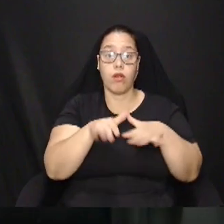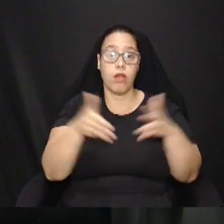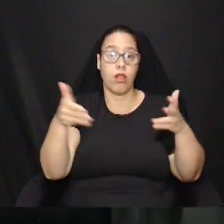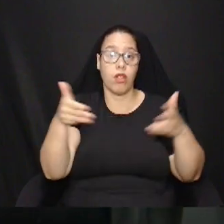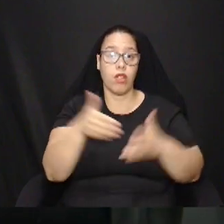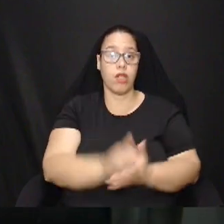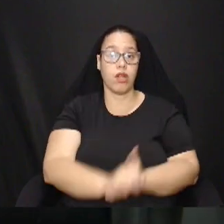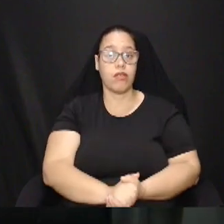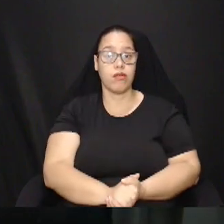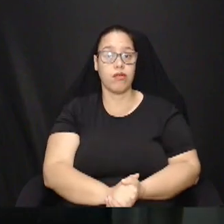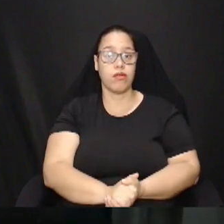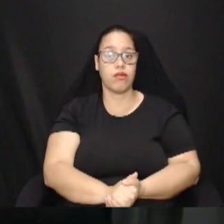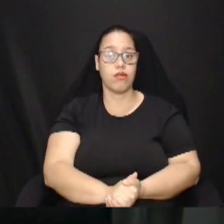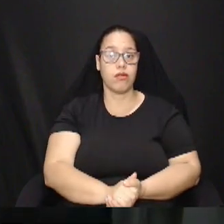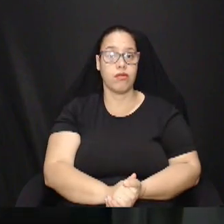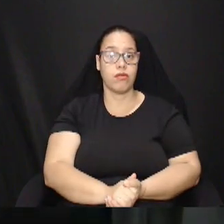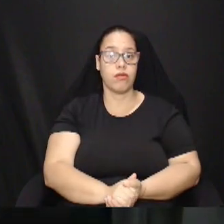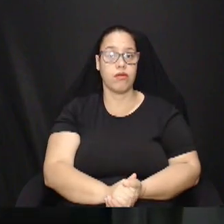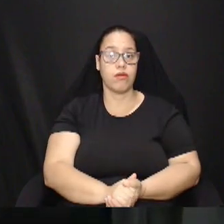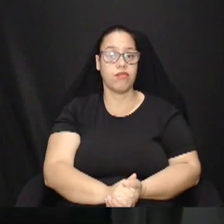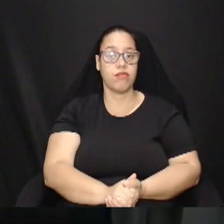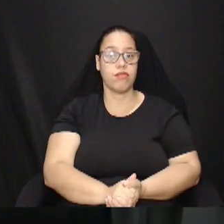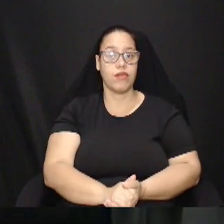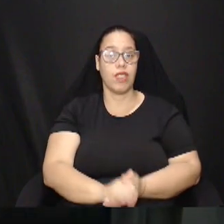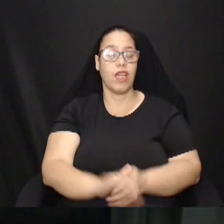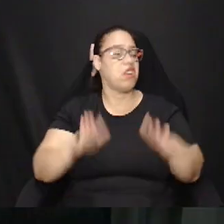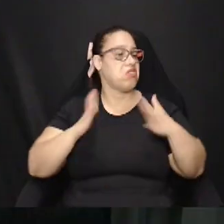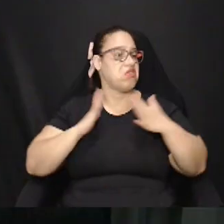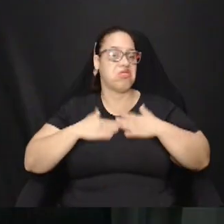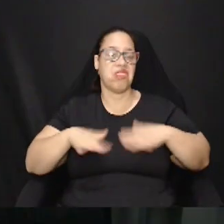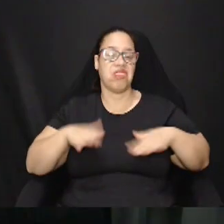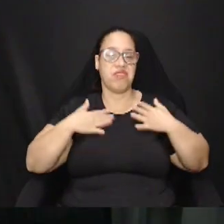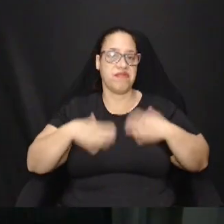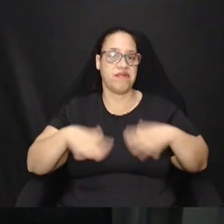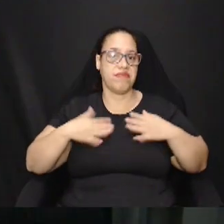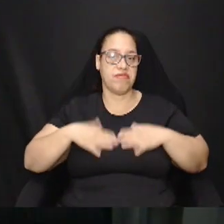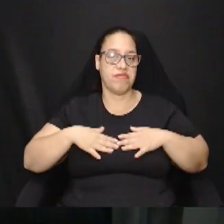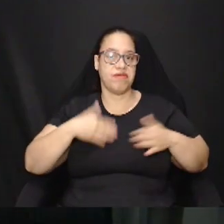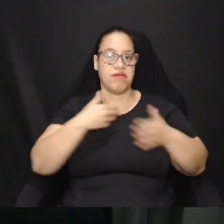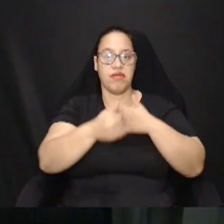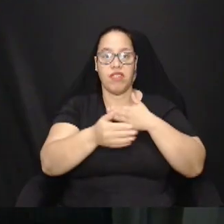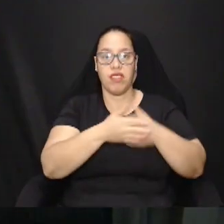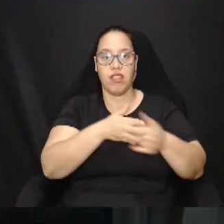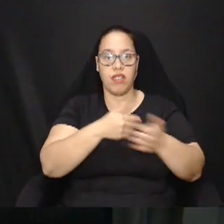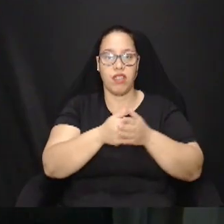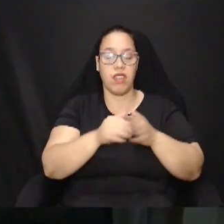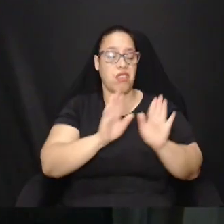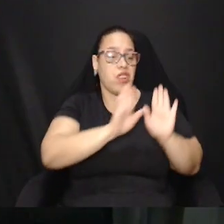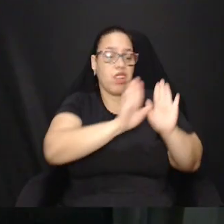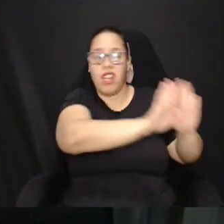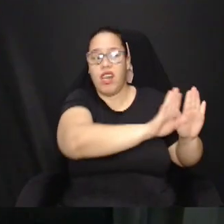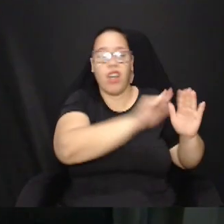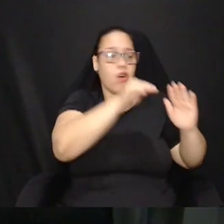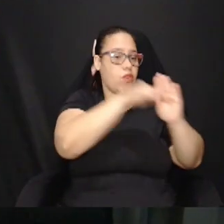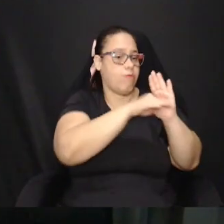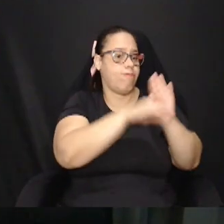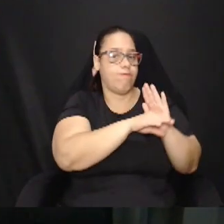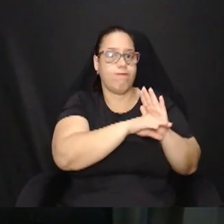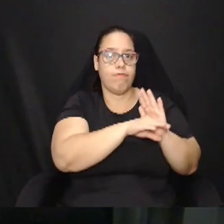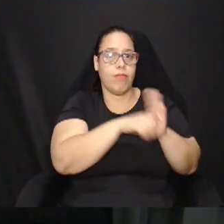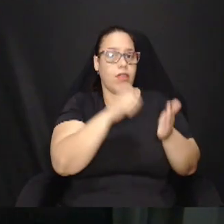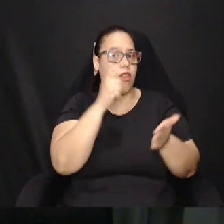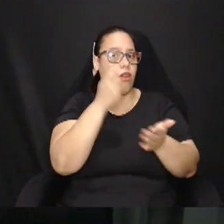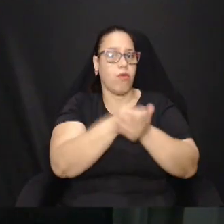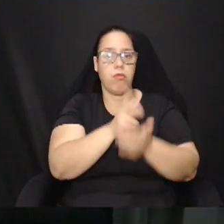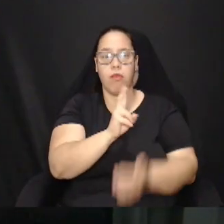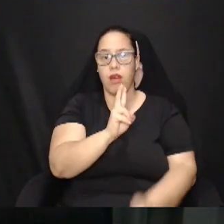eu tenho 2 filhos, estou confortável, não me importa mais o que está congelado aí, não vou a pagar para manter.